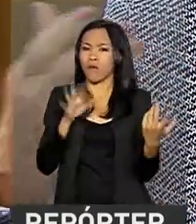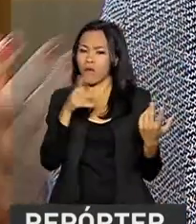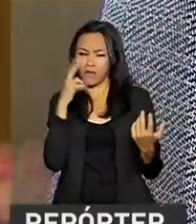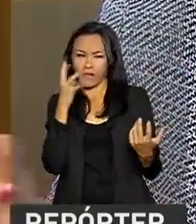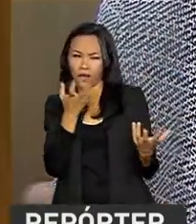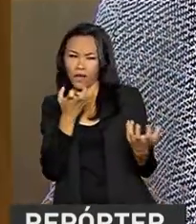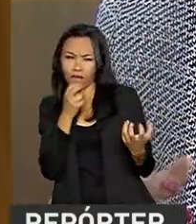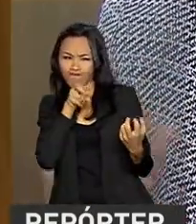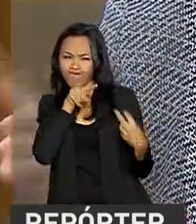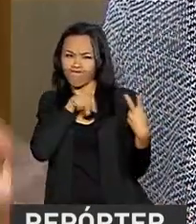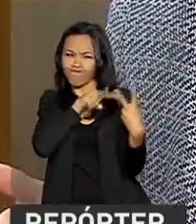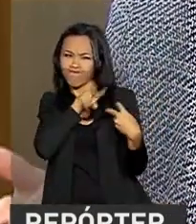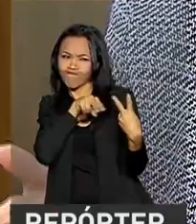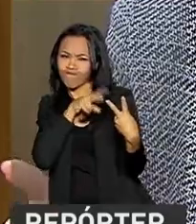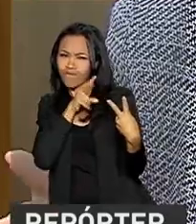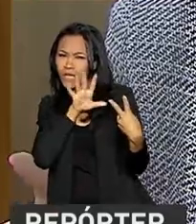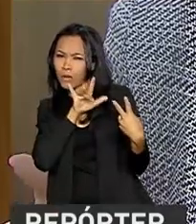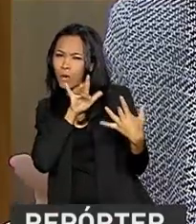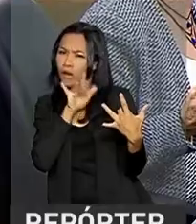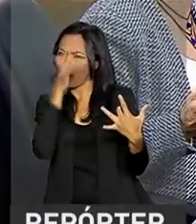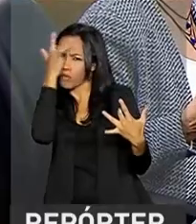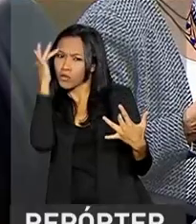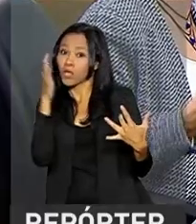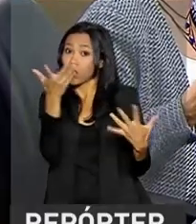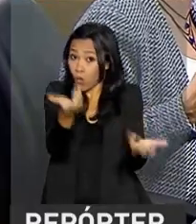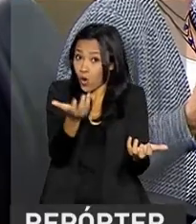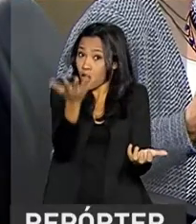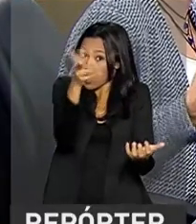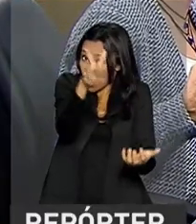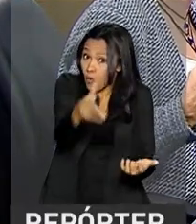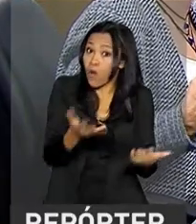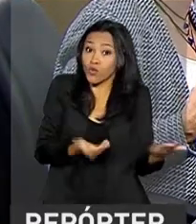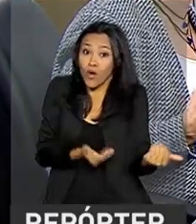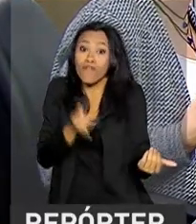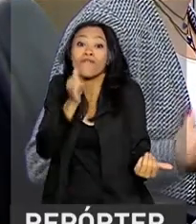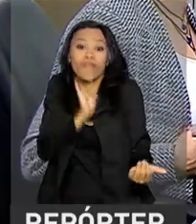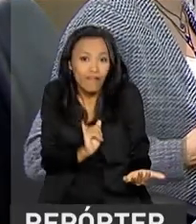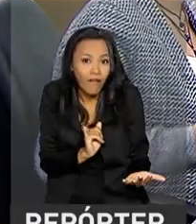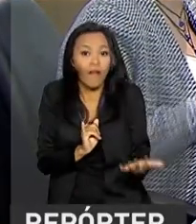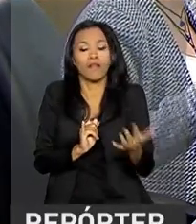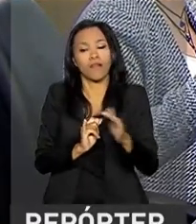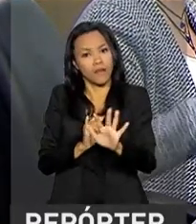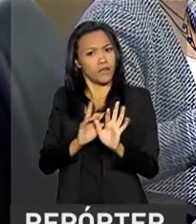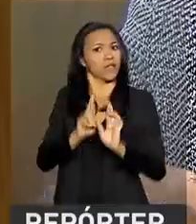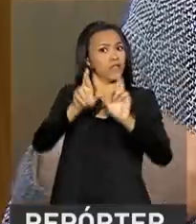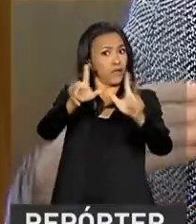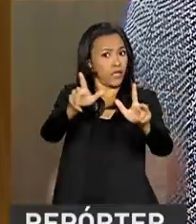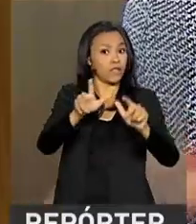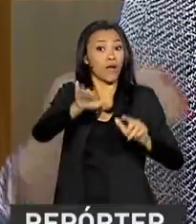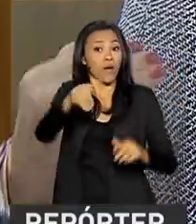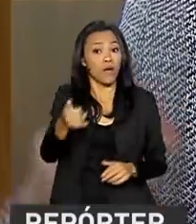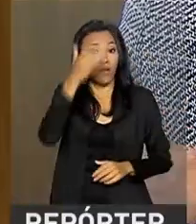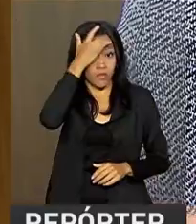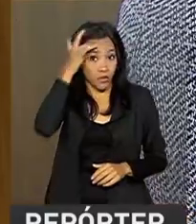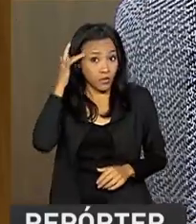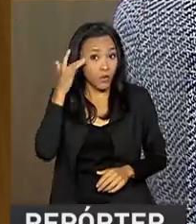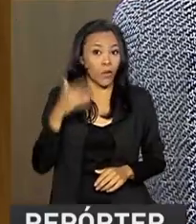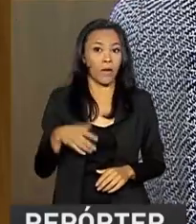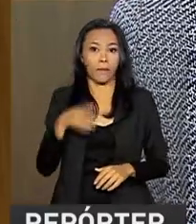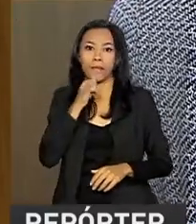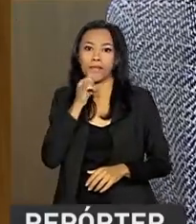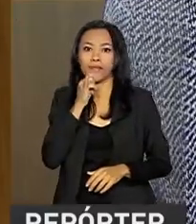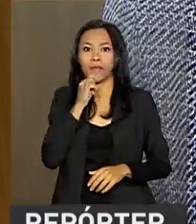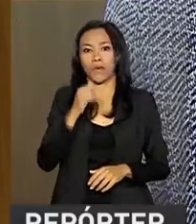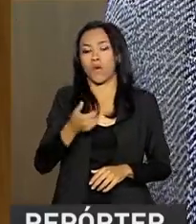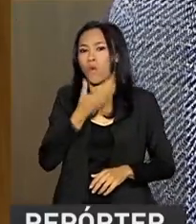é ficar com alguém hoje quando os jovens diz então acho que é muito uma diferença muito grande quando alguém passa a mão no joelho de